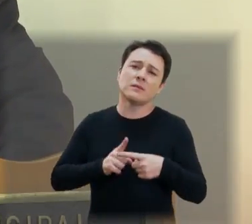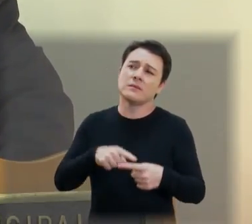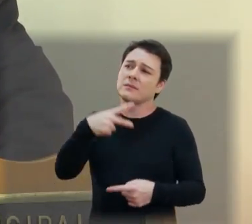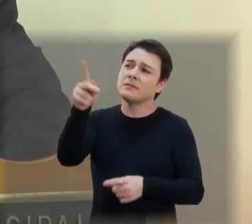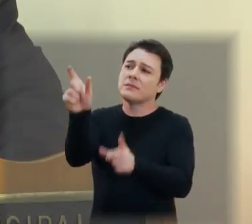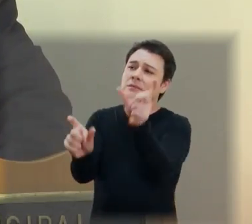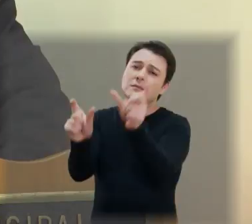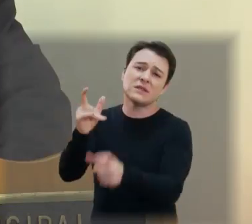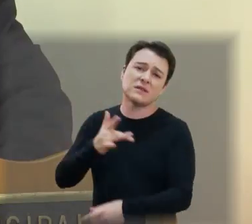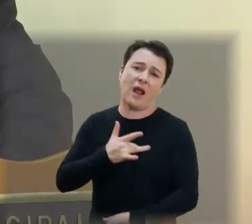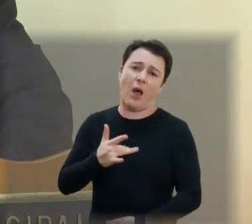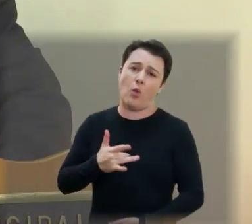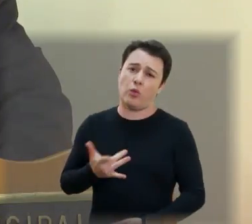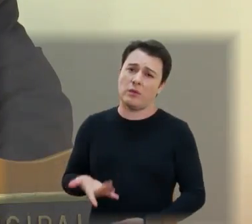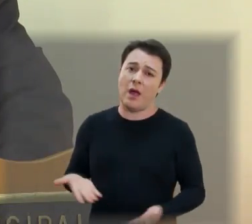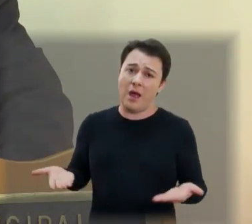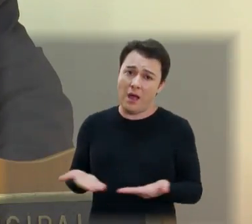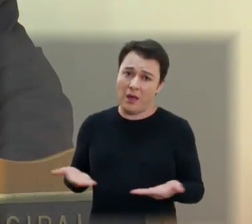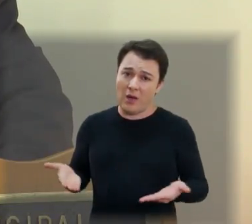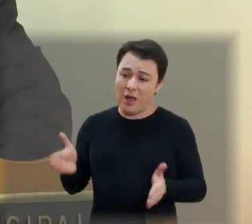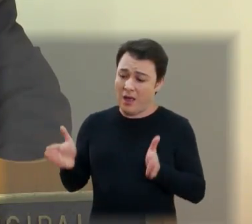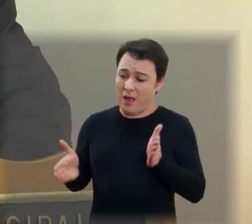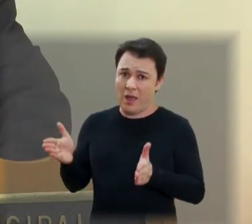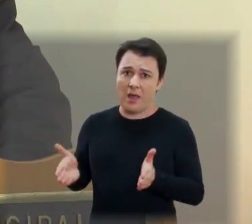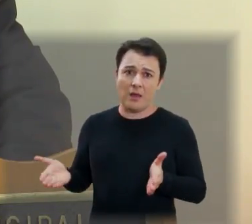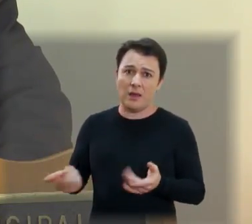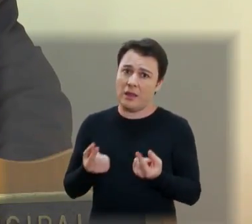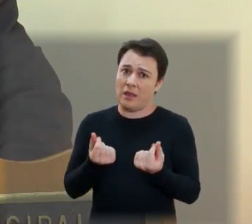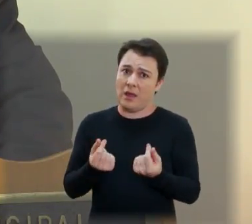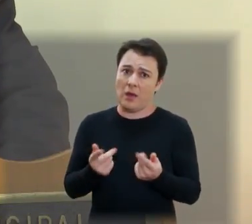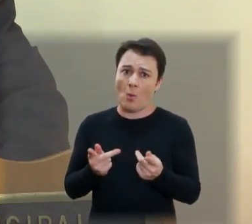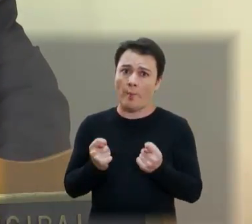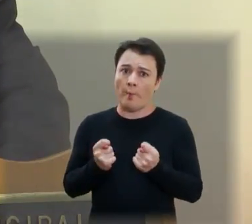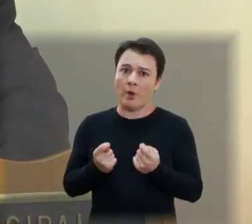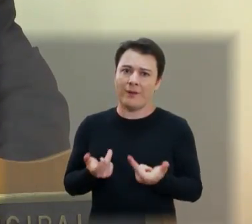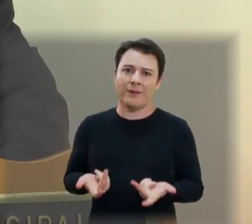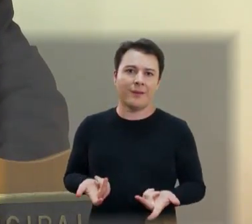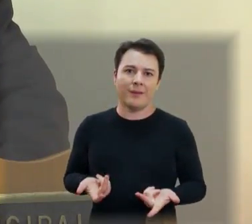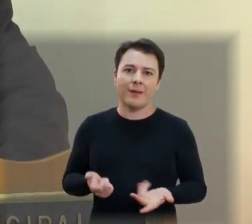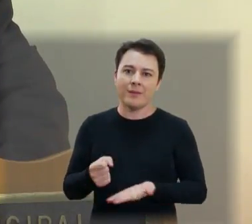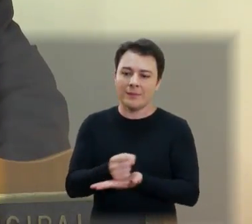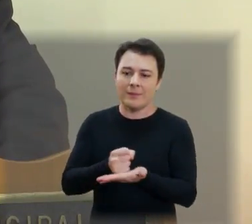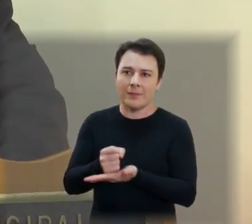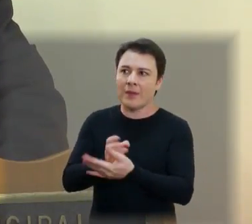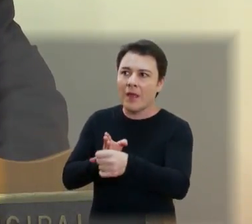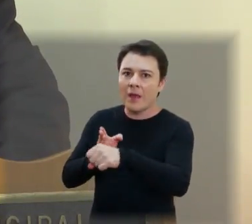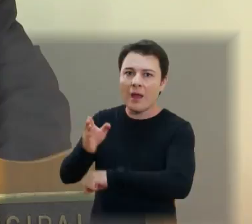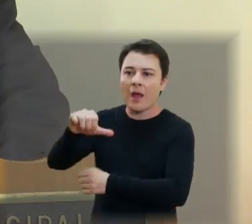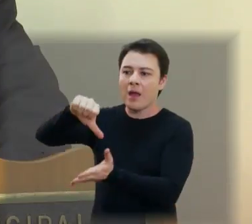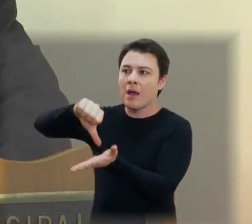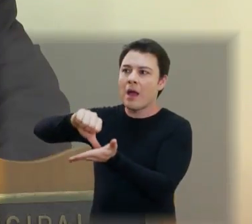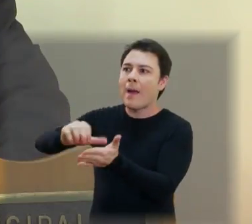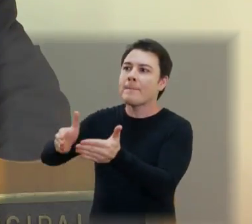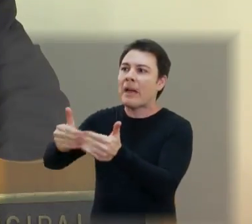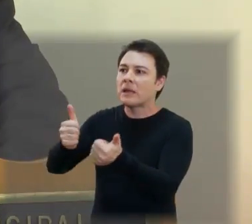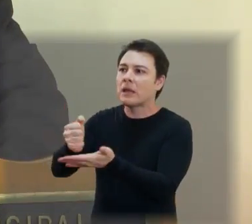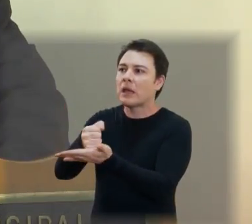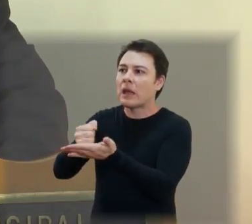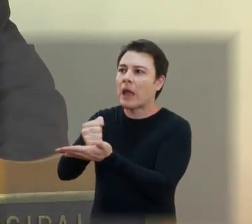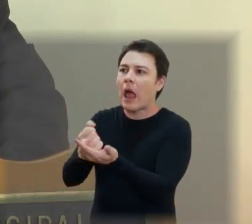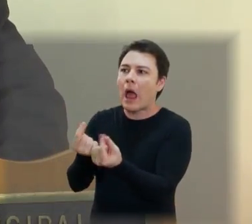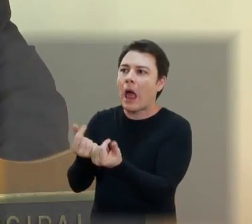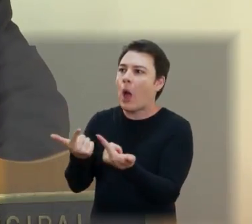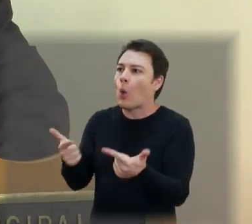da população, mas numa época dessa, ninguém está tendo dinheiro. Aí passa a medicação, vai no postinho, chega lá para retirar o remédio, não